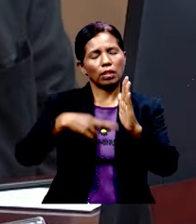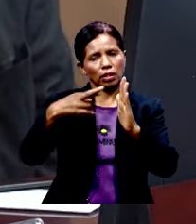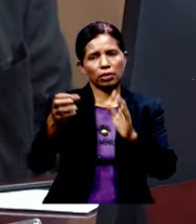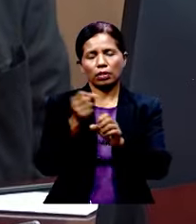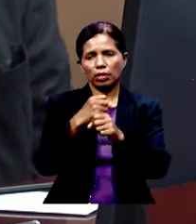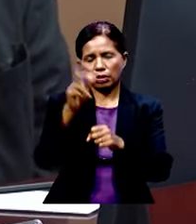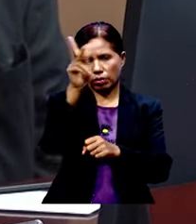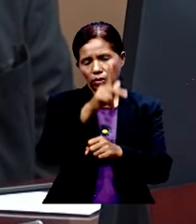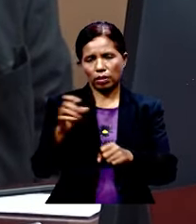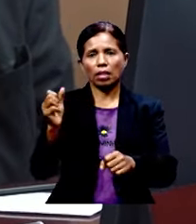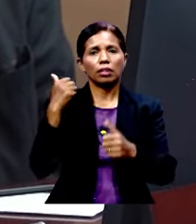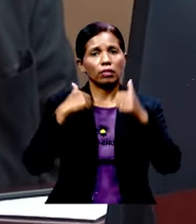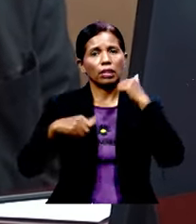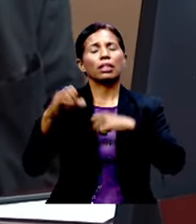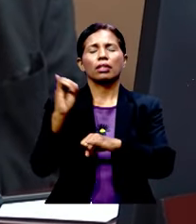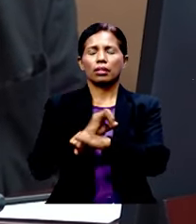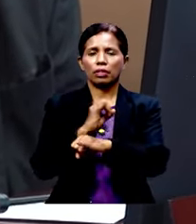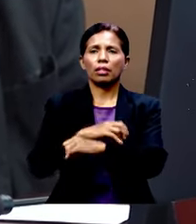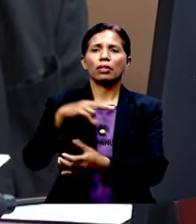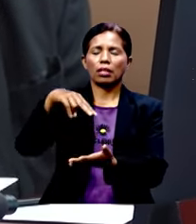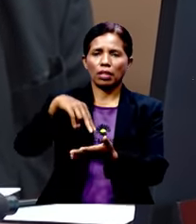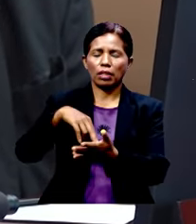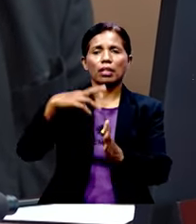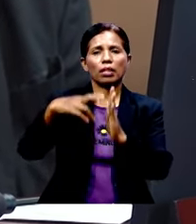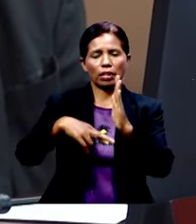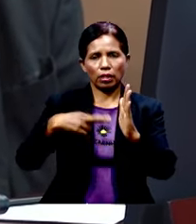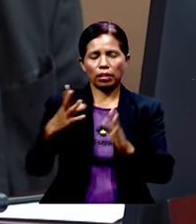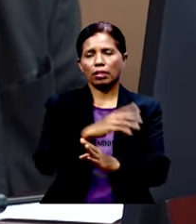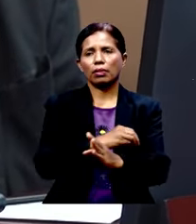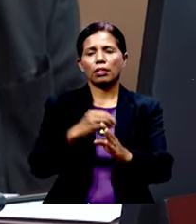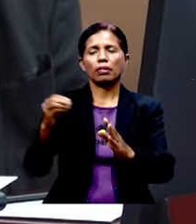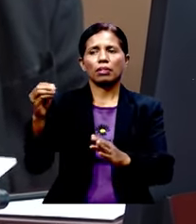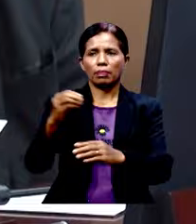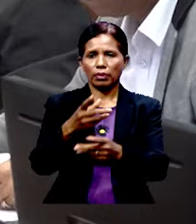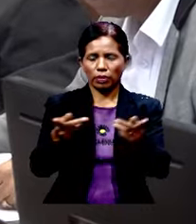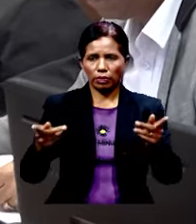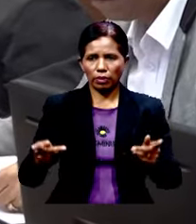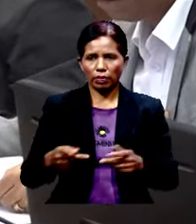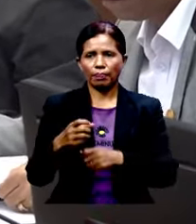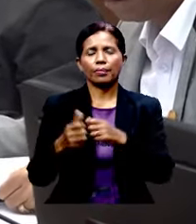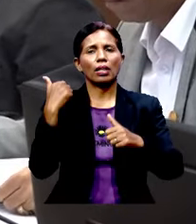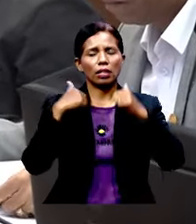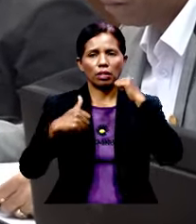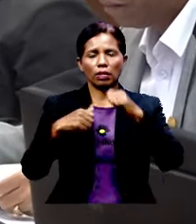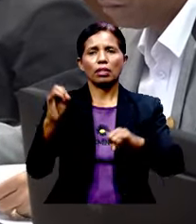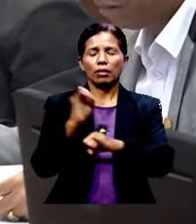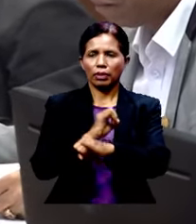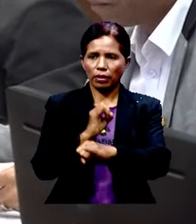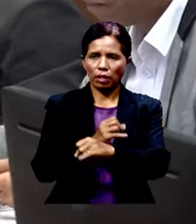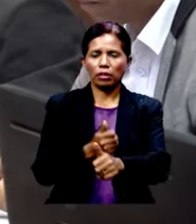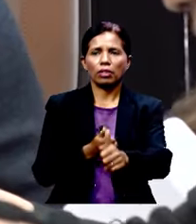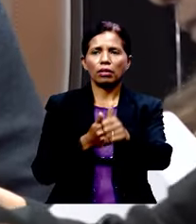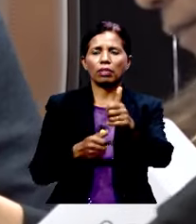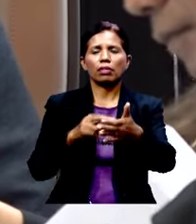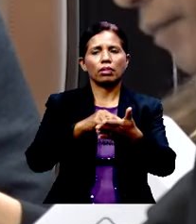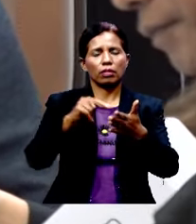fiscaliza a atividade industrial, estabelece regime setorial licenciamento união e da atividade industrial baseia ba